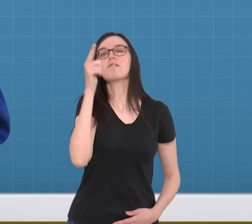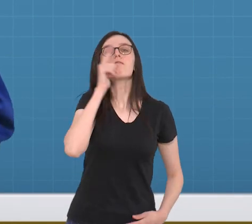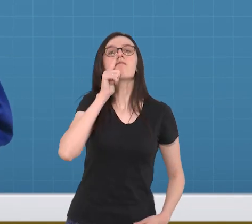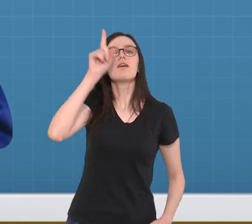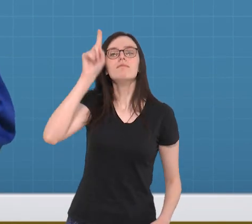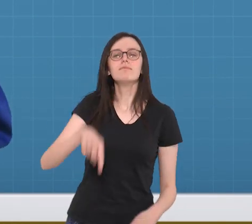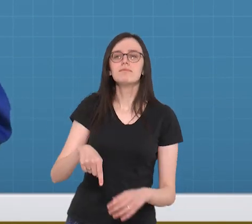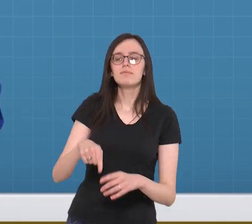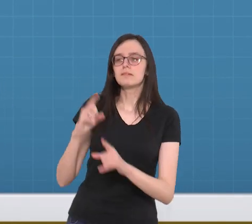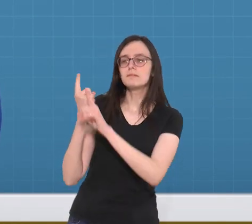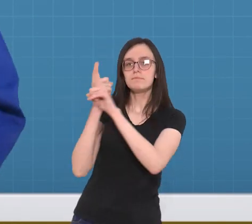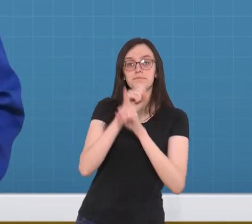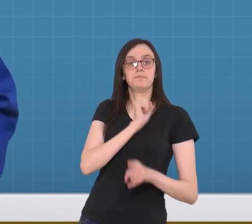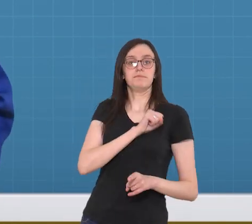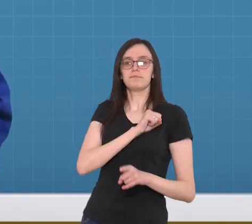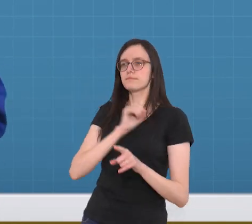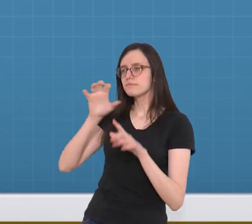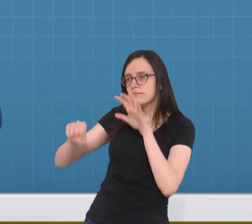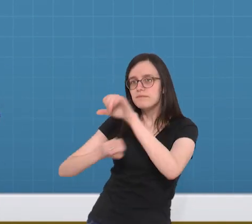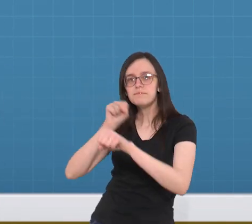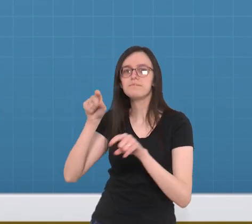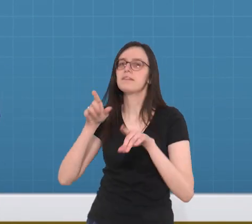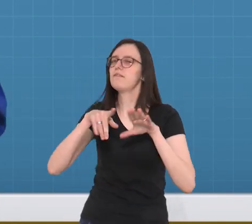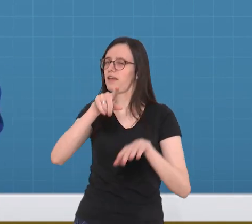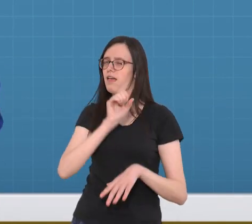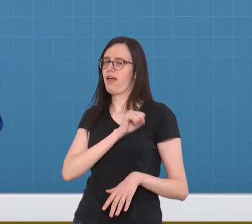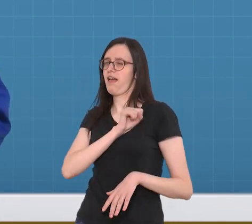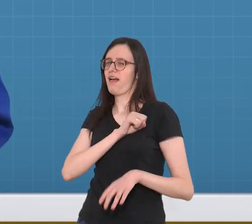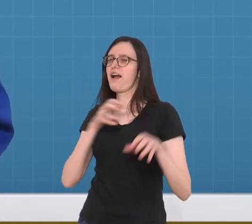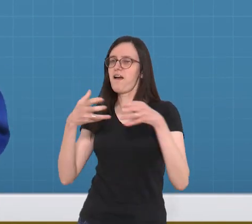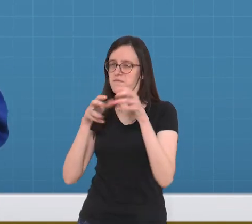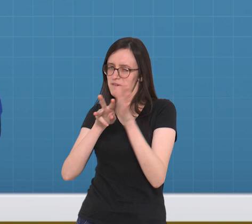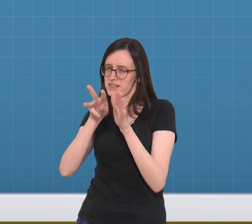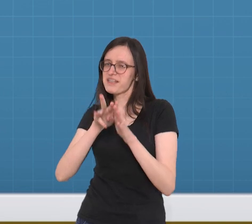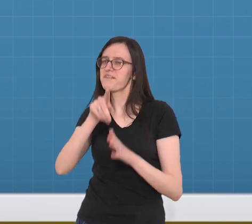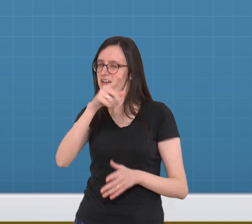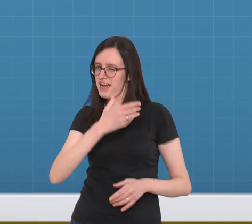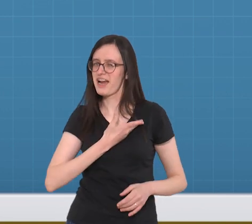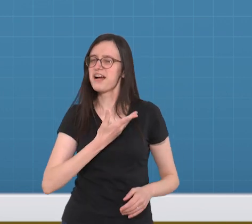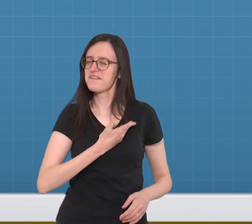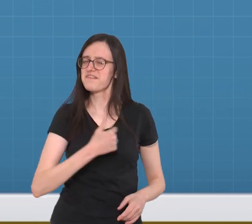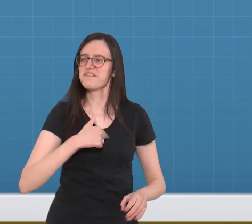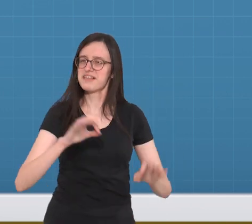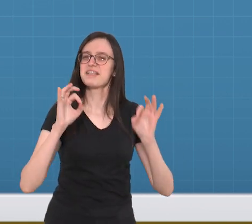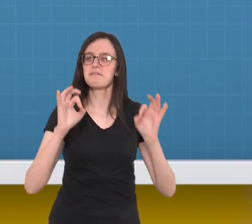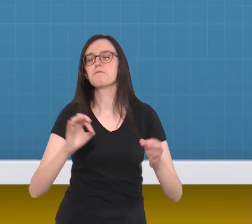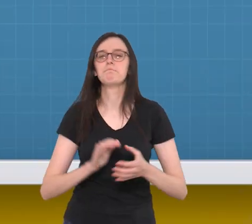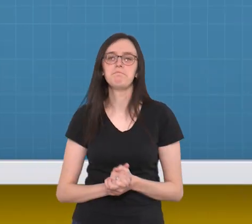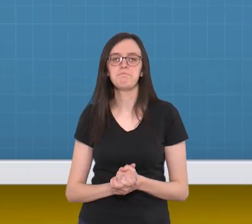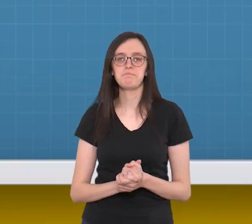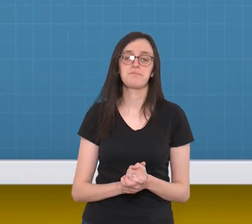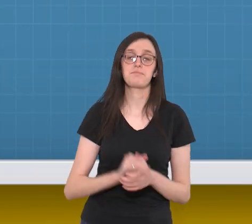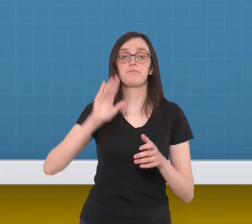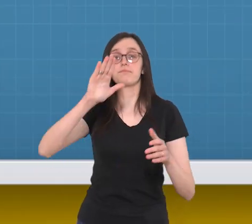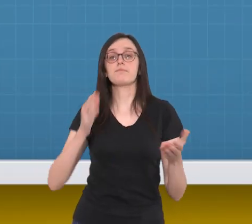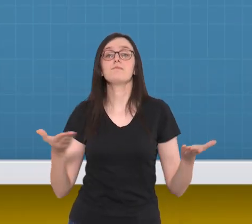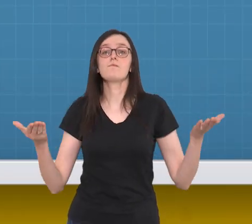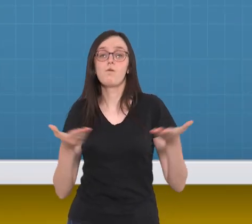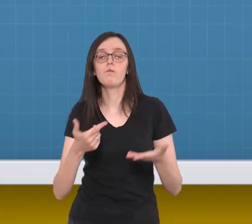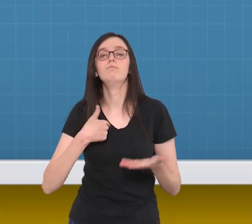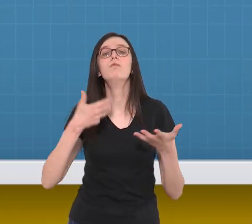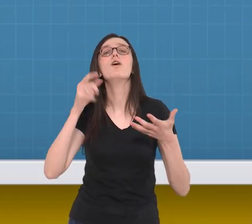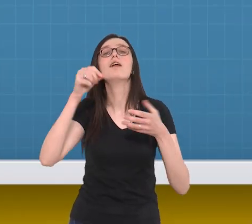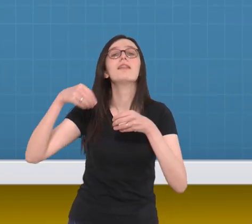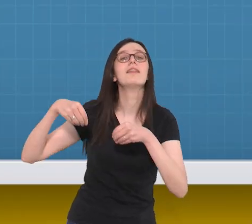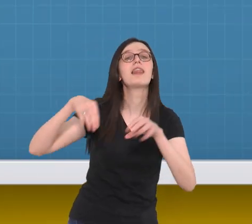feito uma série de pegadinhas durante essa semana com os colegas lá no grupo de WhatsApp. Tenho certeza disso. Agora, no dia de hoje, eu